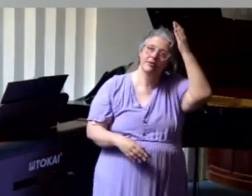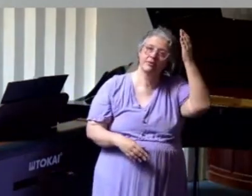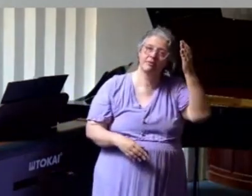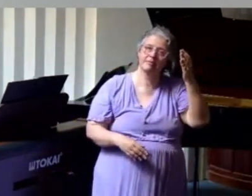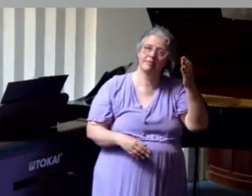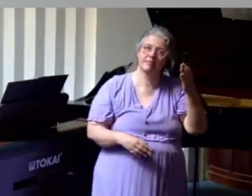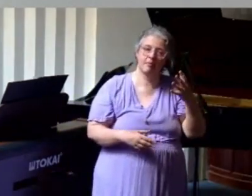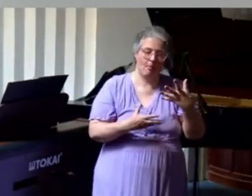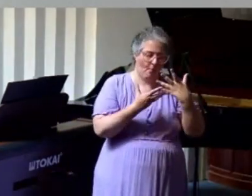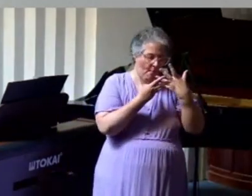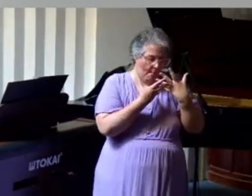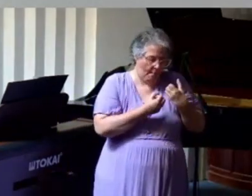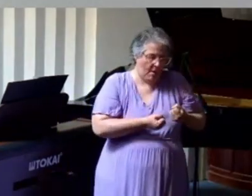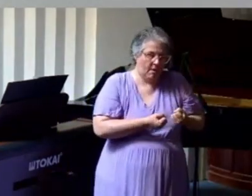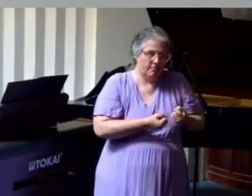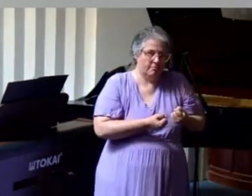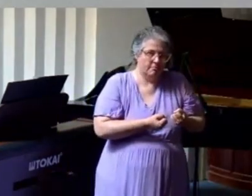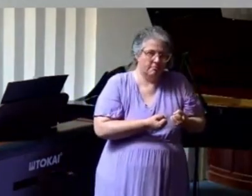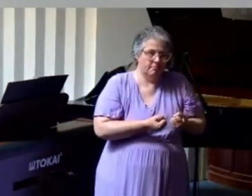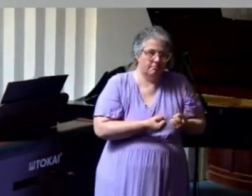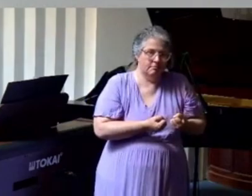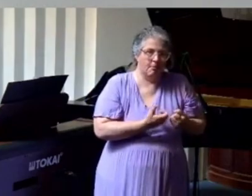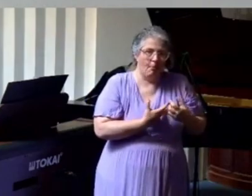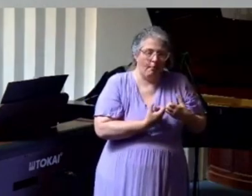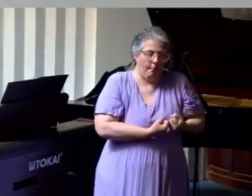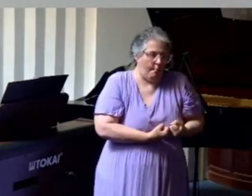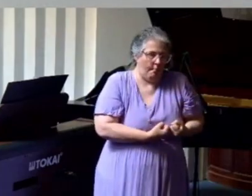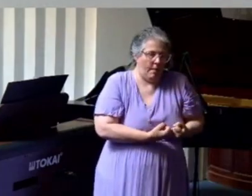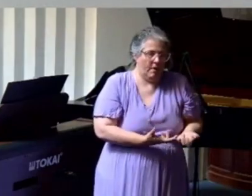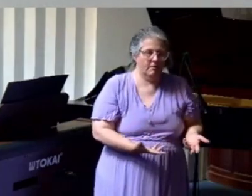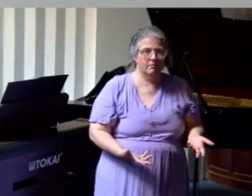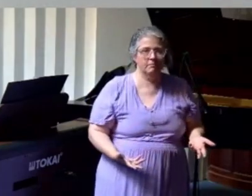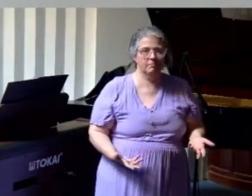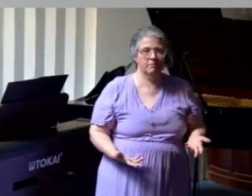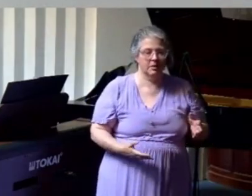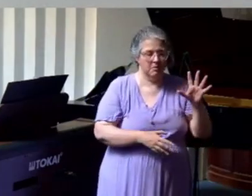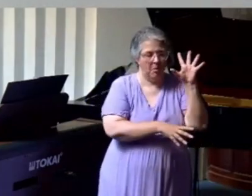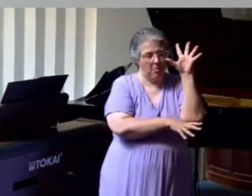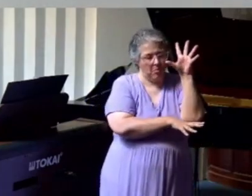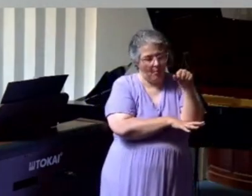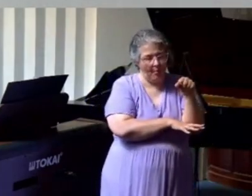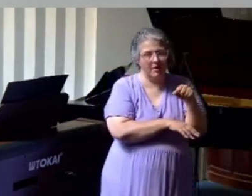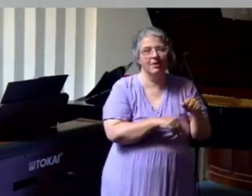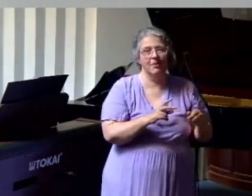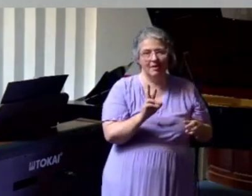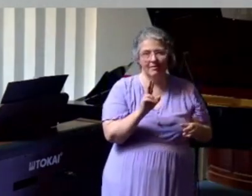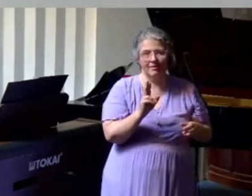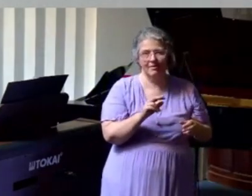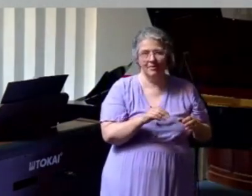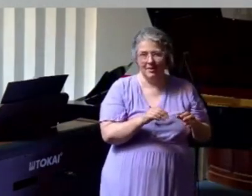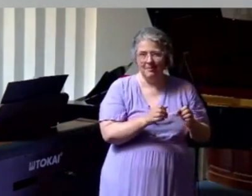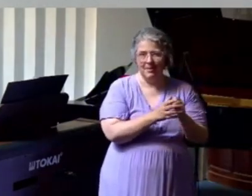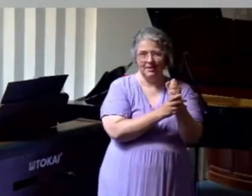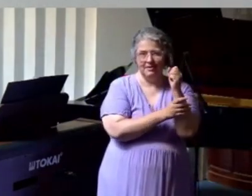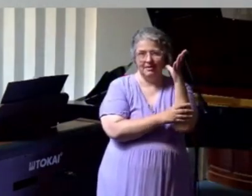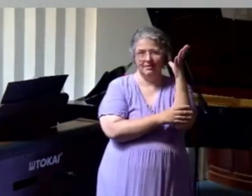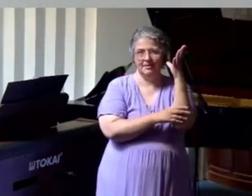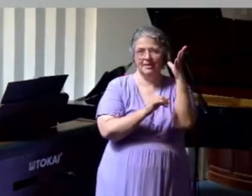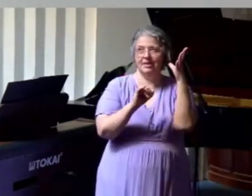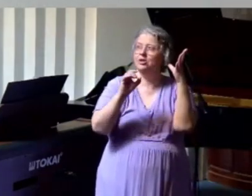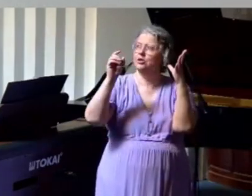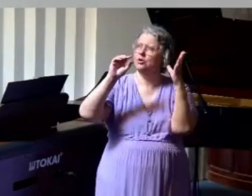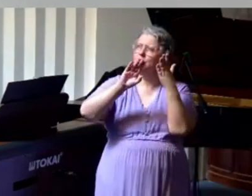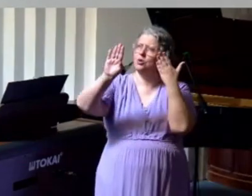Um dia secará. Isso aconteceu com Joás. Por isso, nunca é demais avaliar nossa fidelidade a